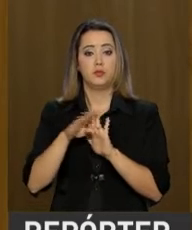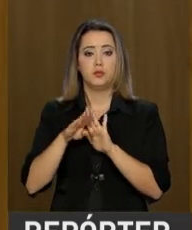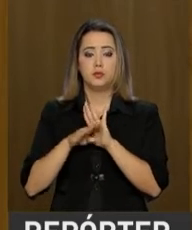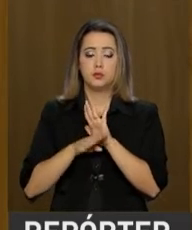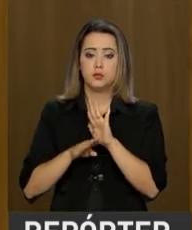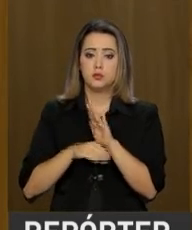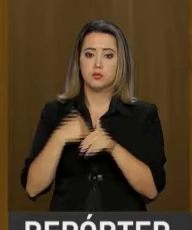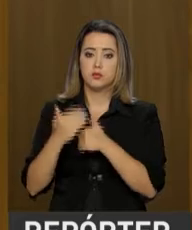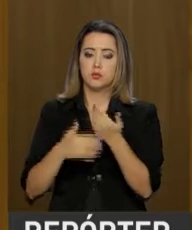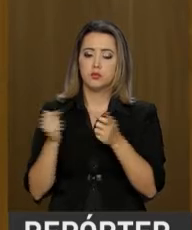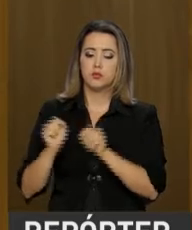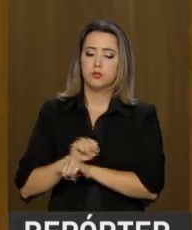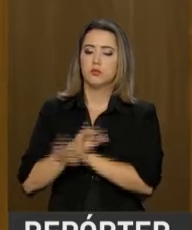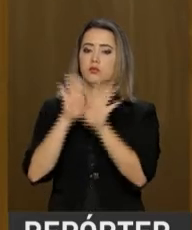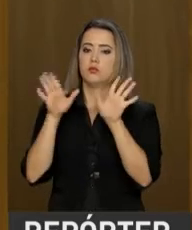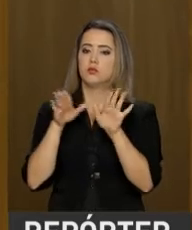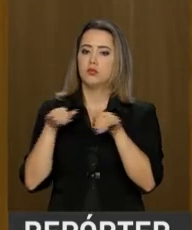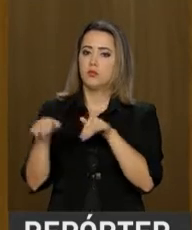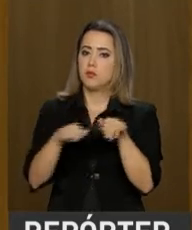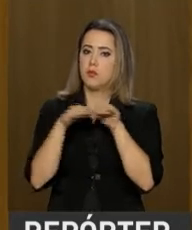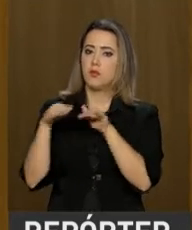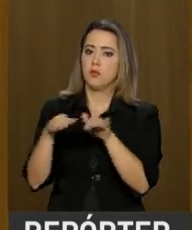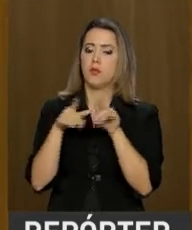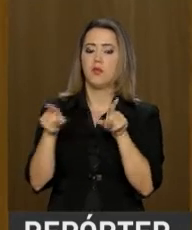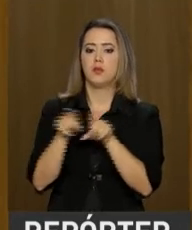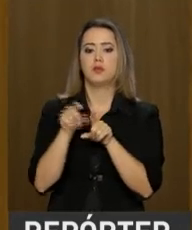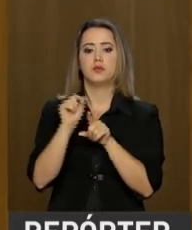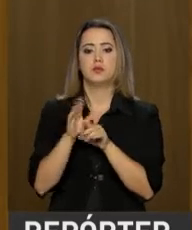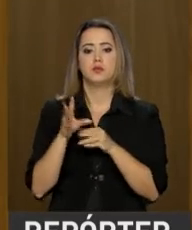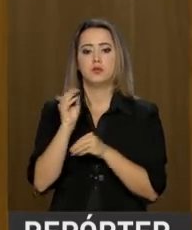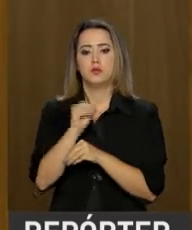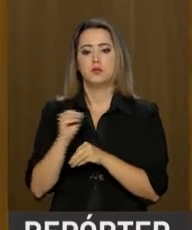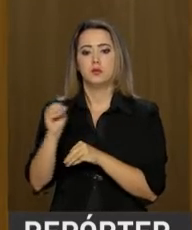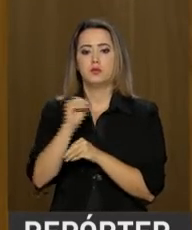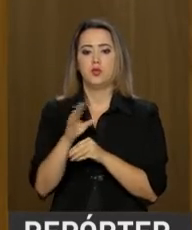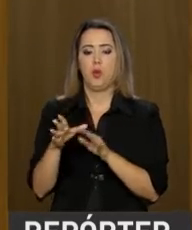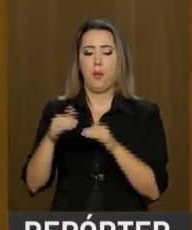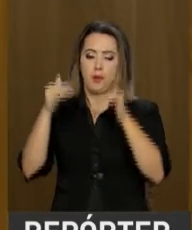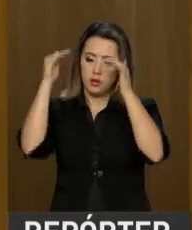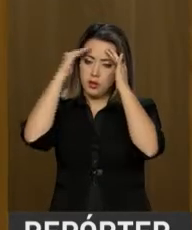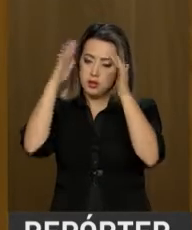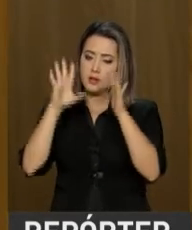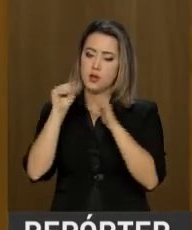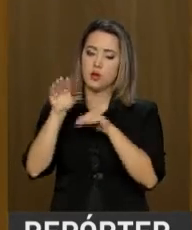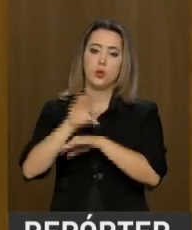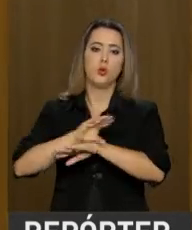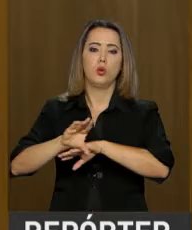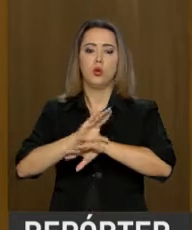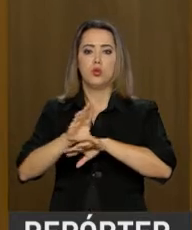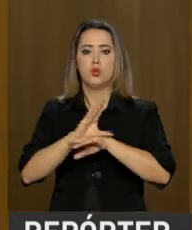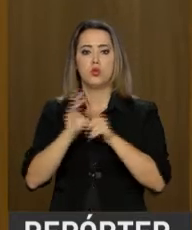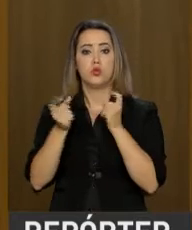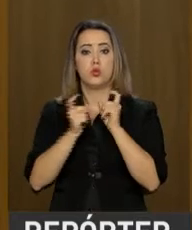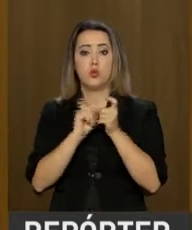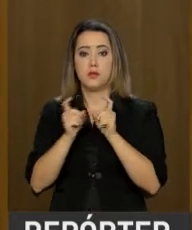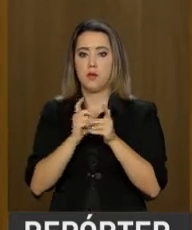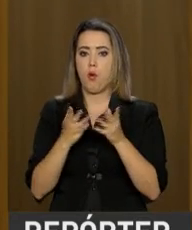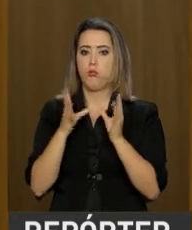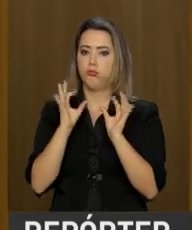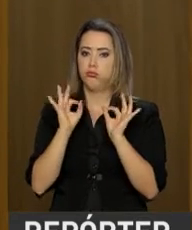um processo transparente democrático republicano e que atenda aos princípios constitucionais da administração pública